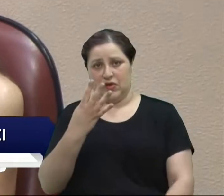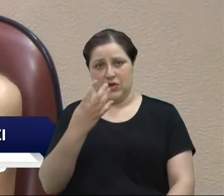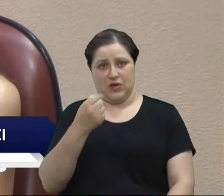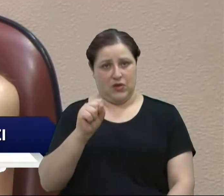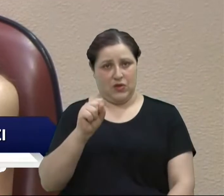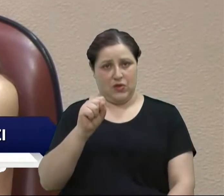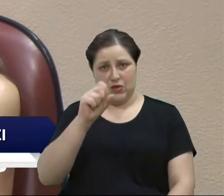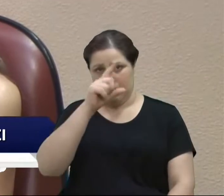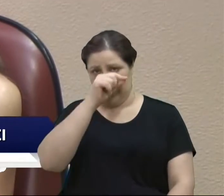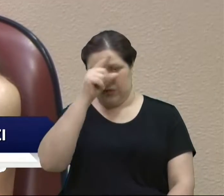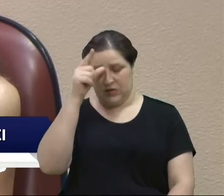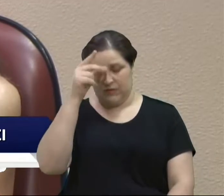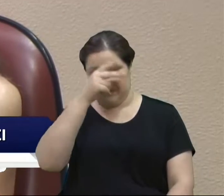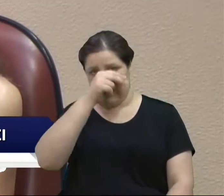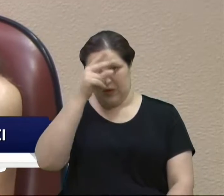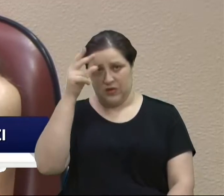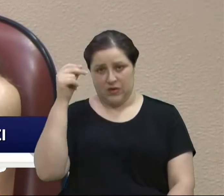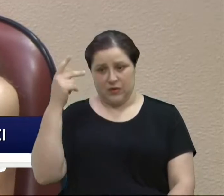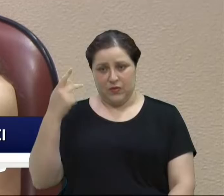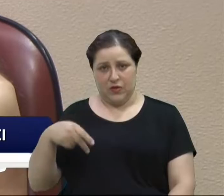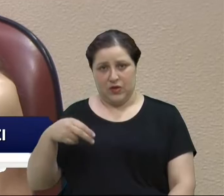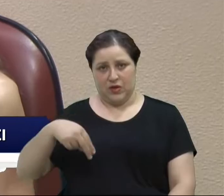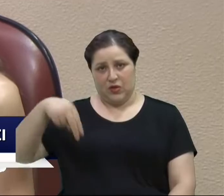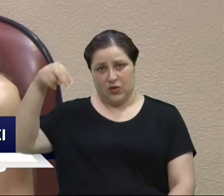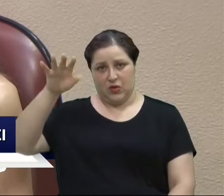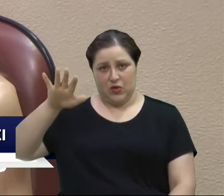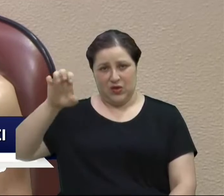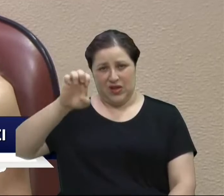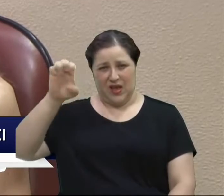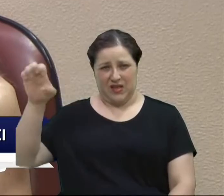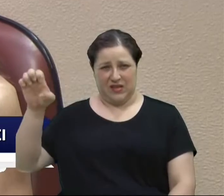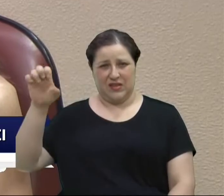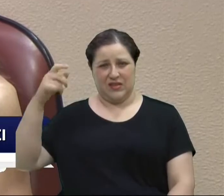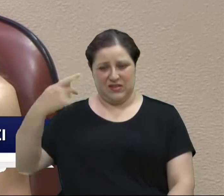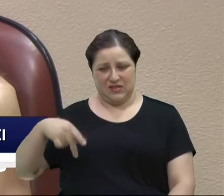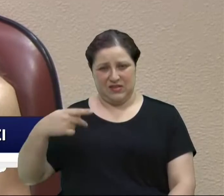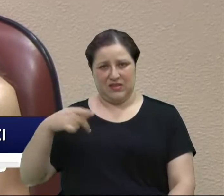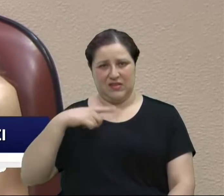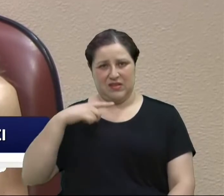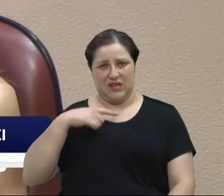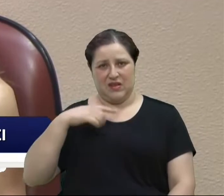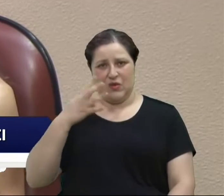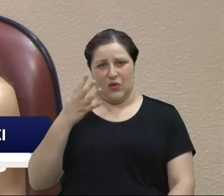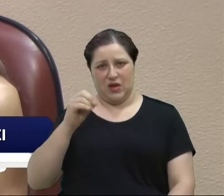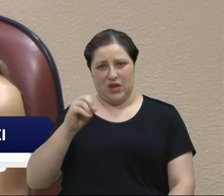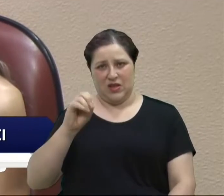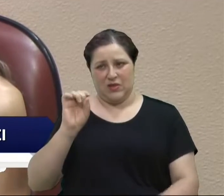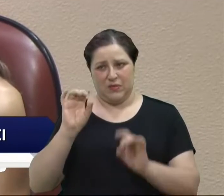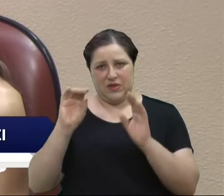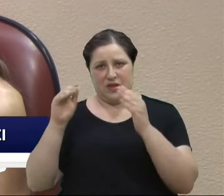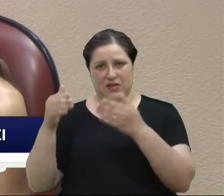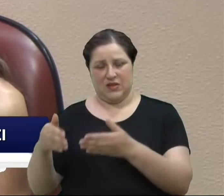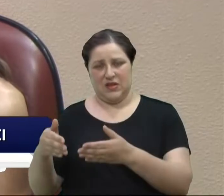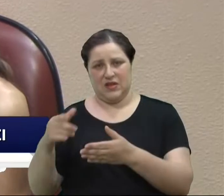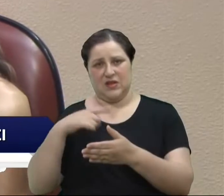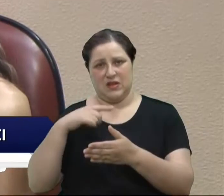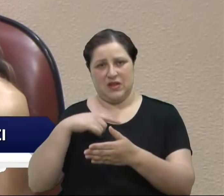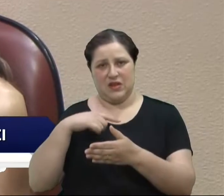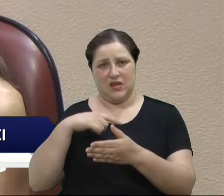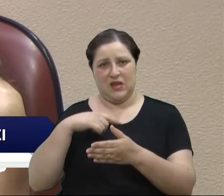região Nordeste, para algumas especialidades. Então, a gente tem mais 1.700 pacientes de outros